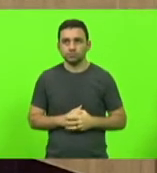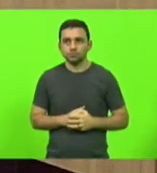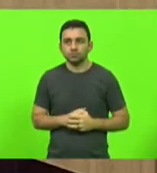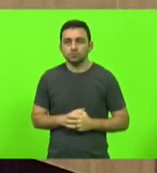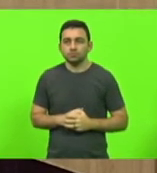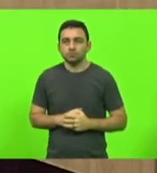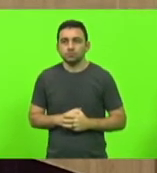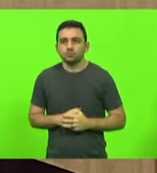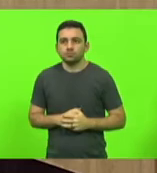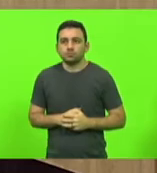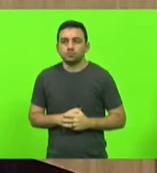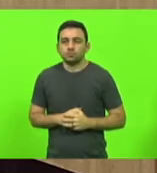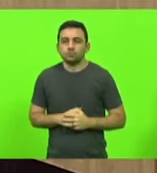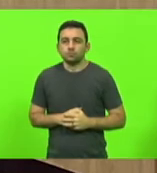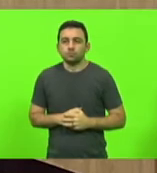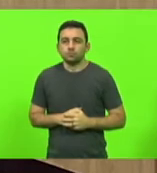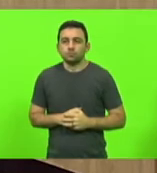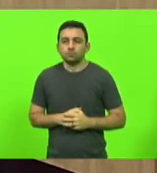Mais um minuto, deputado.